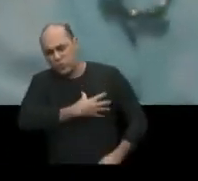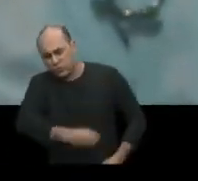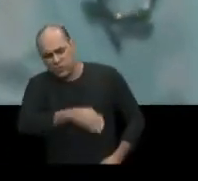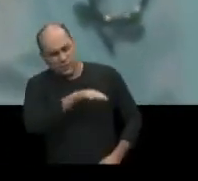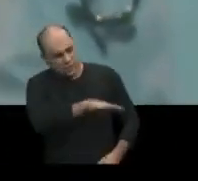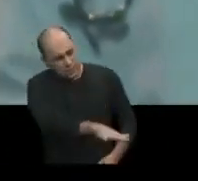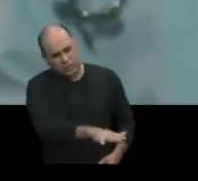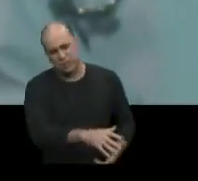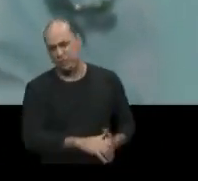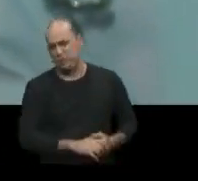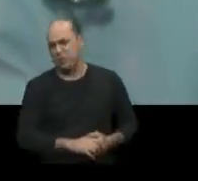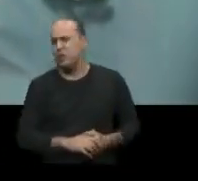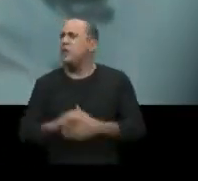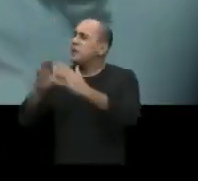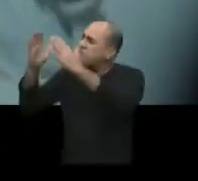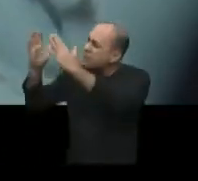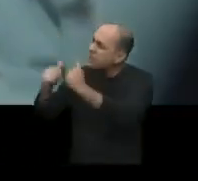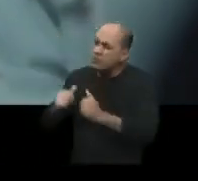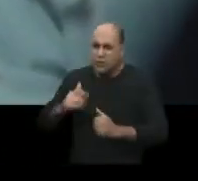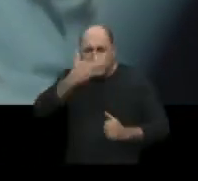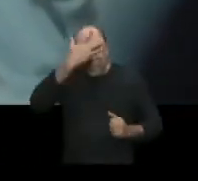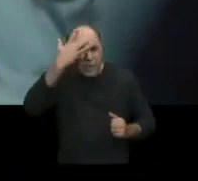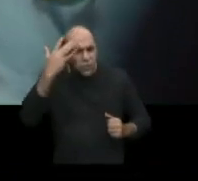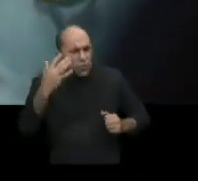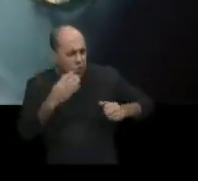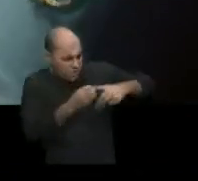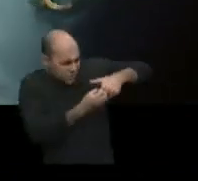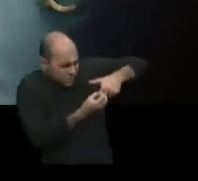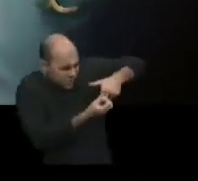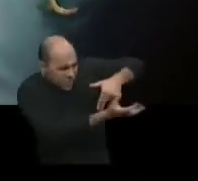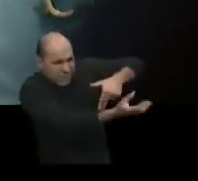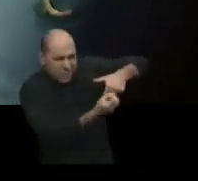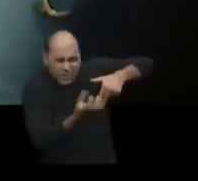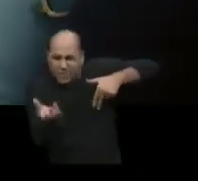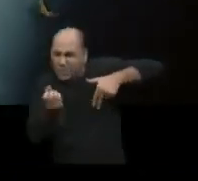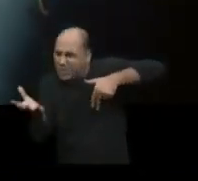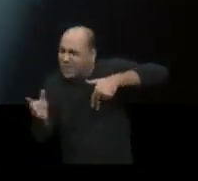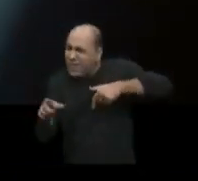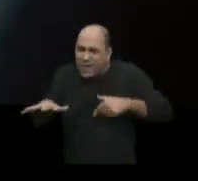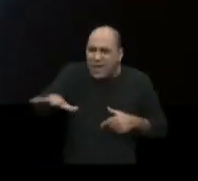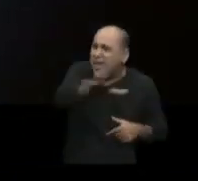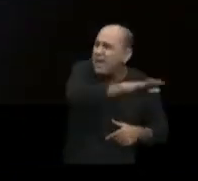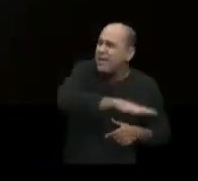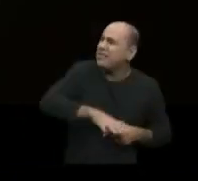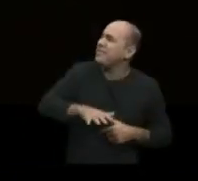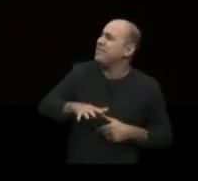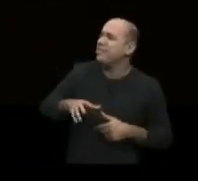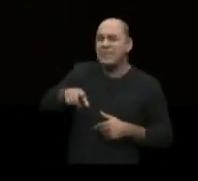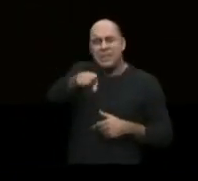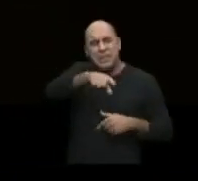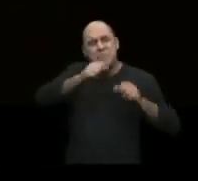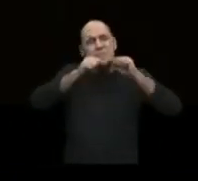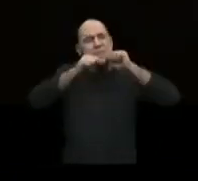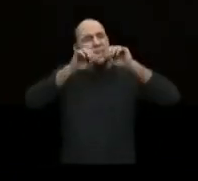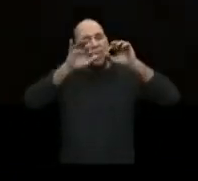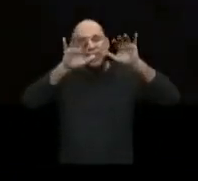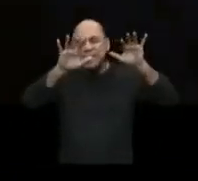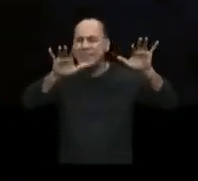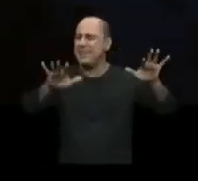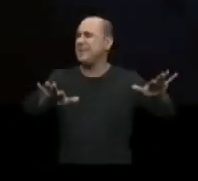pedir também por aqueles que vão receber uma parte do Reninho. Que cada um seja